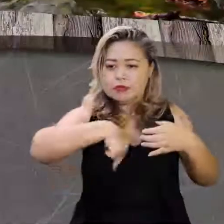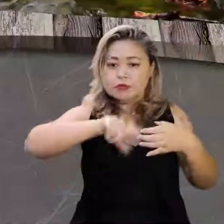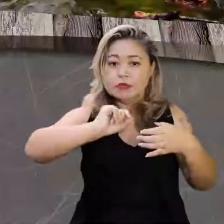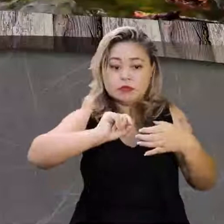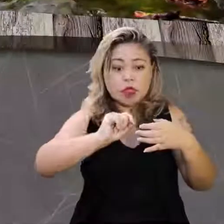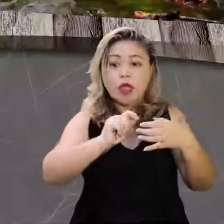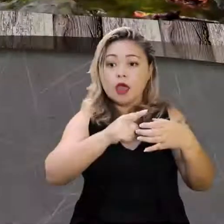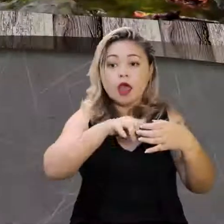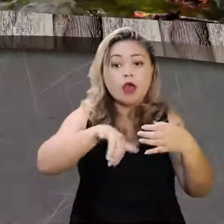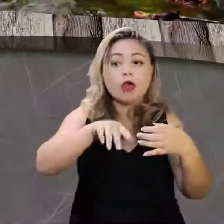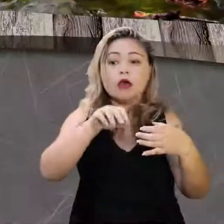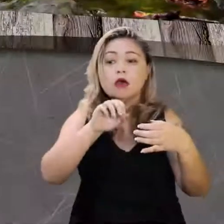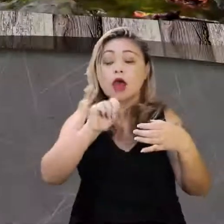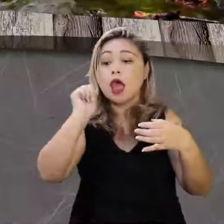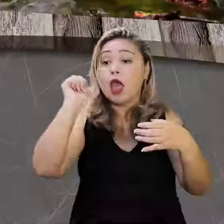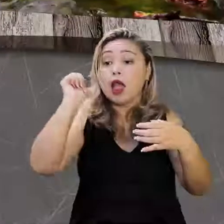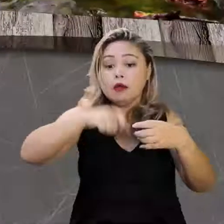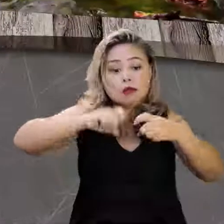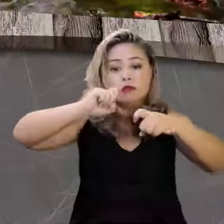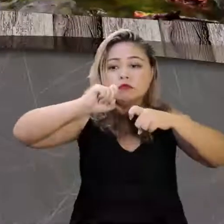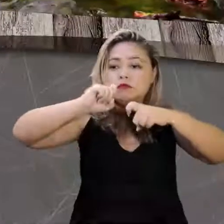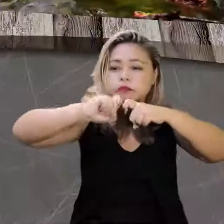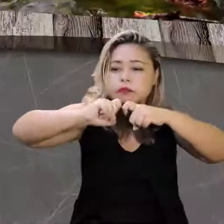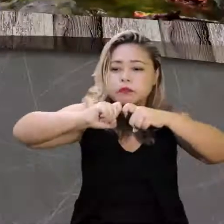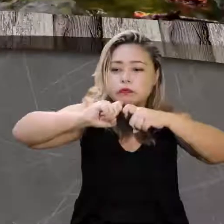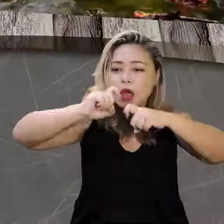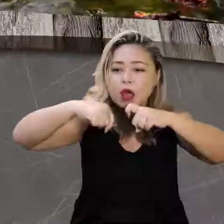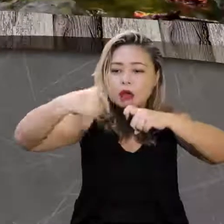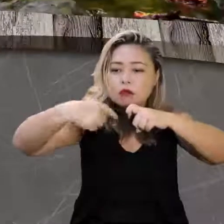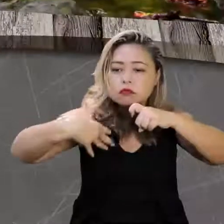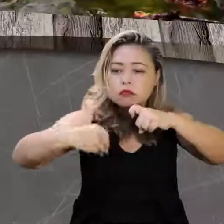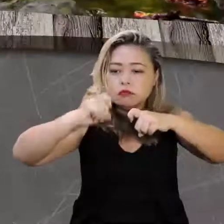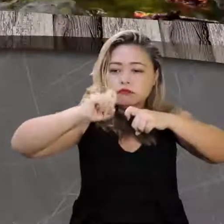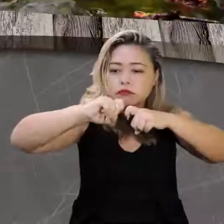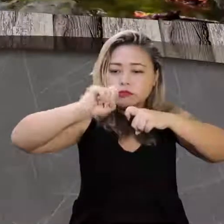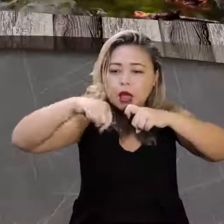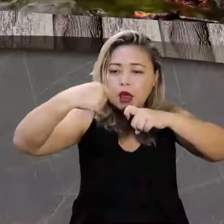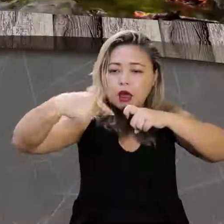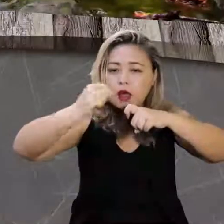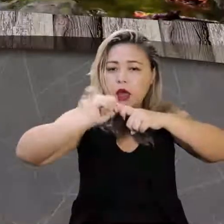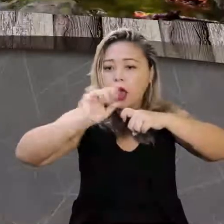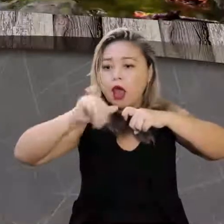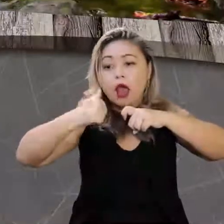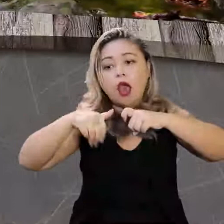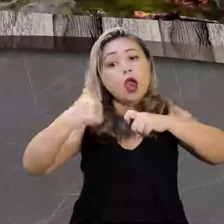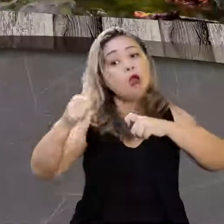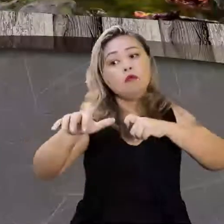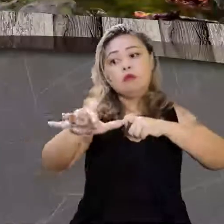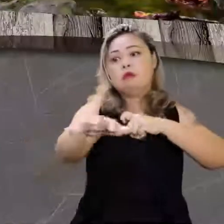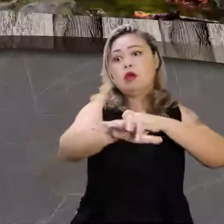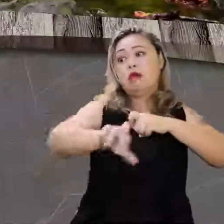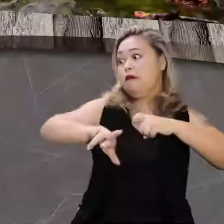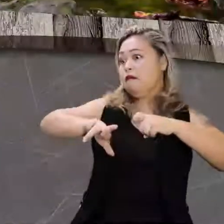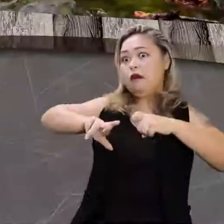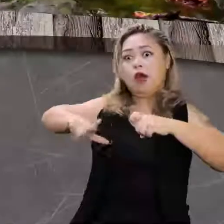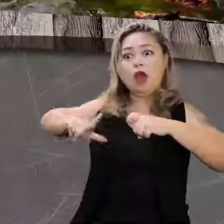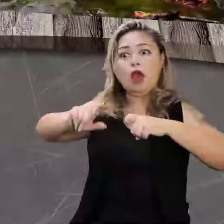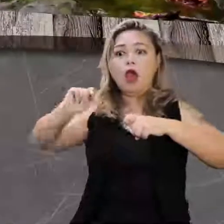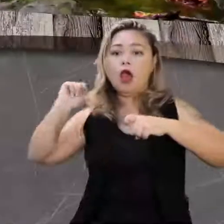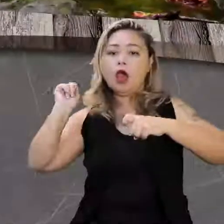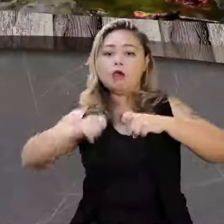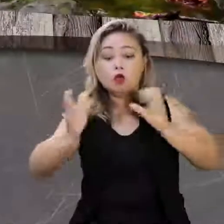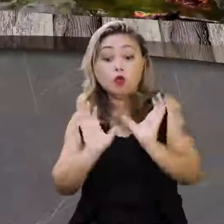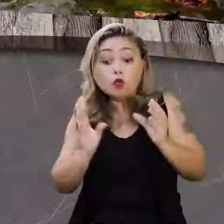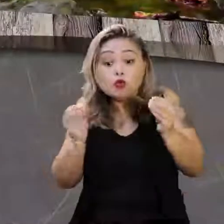têm capacidade de se reproduzir, então, mesmo em espaços geográficos diferentes, mas se eles